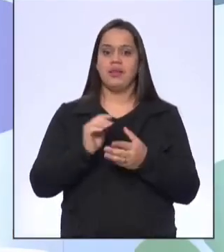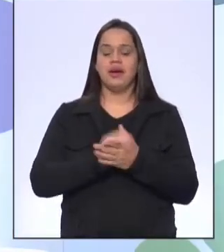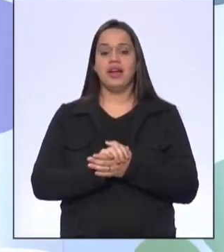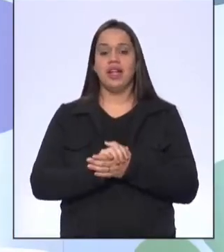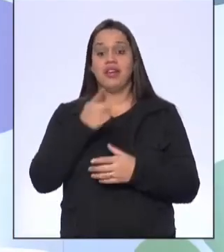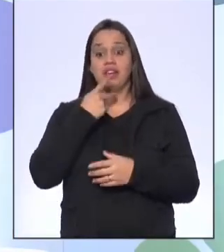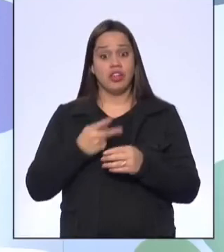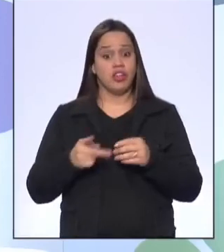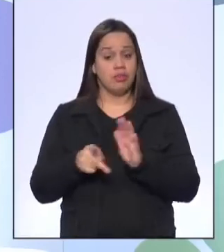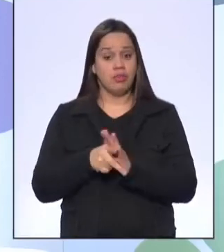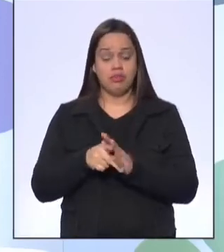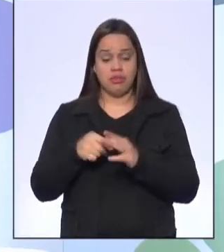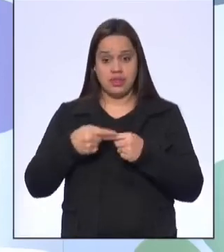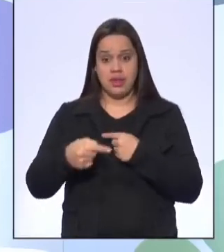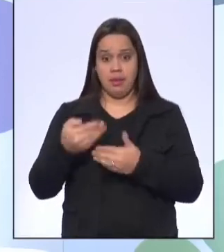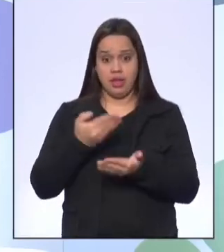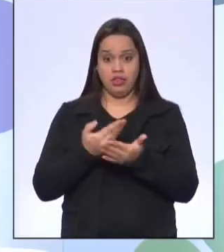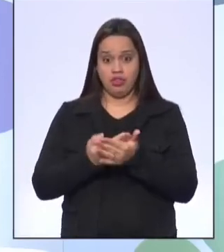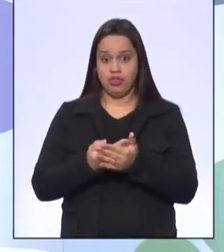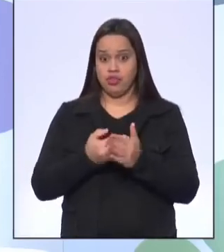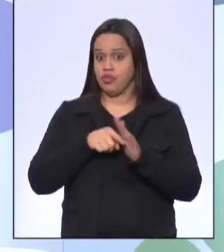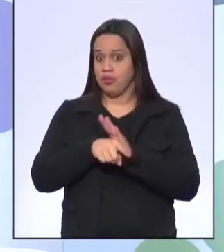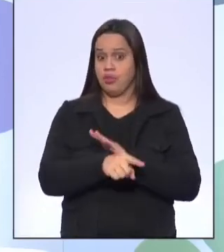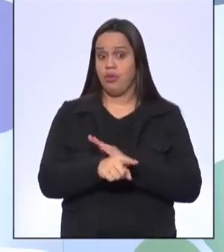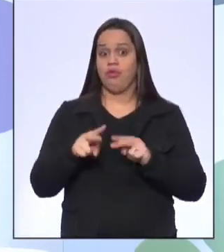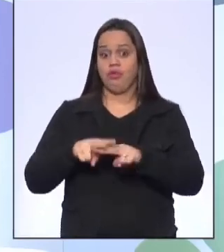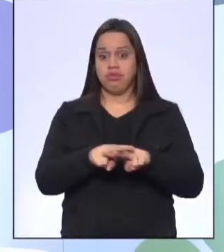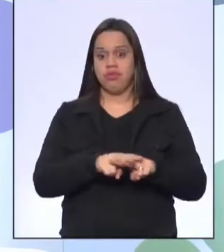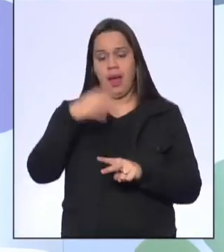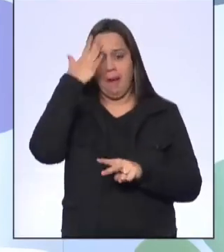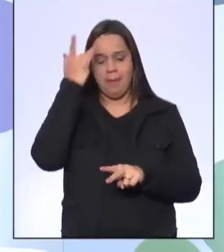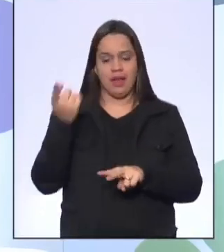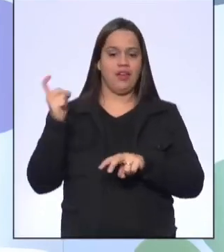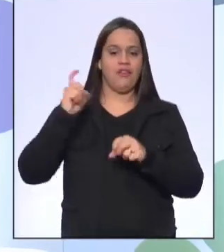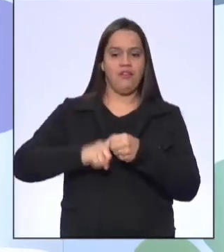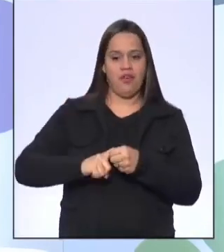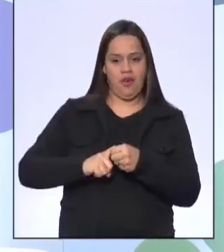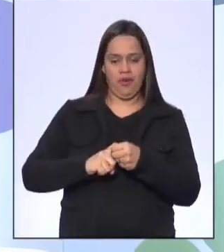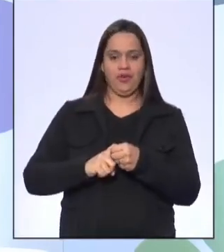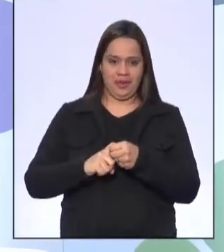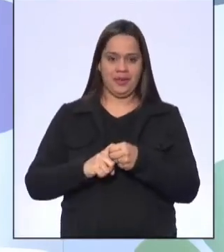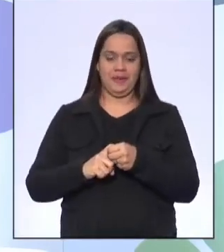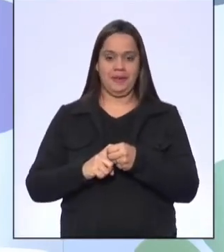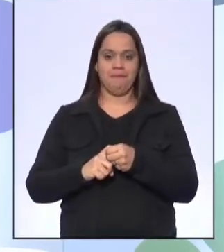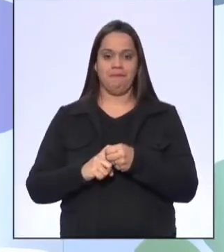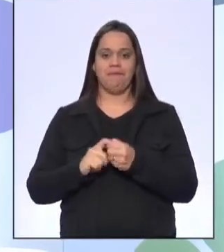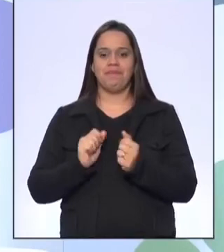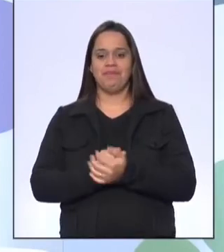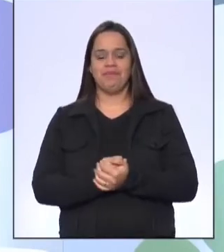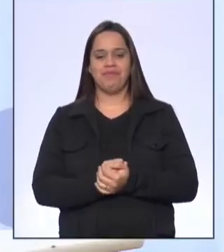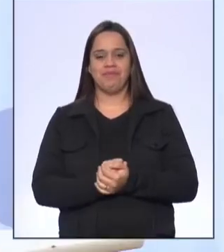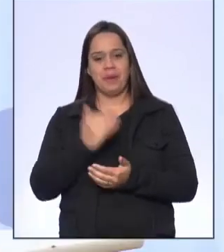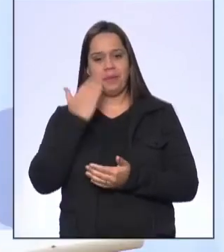Semana de Estudos Intensivos. Amanhã a gente volta também para falar com vocês.